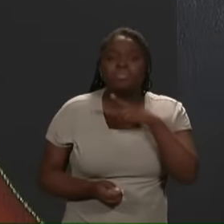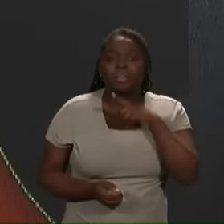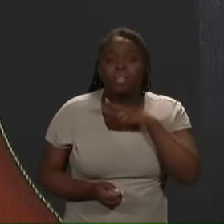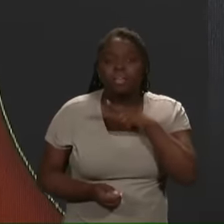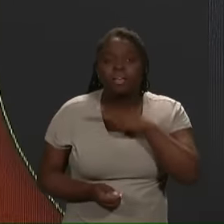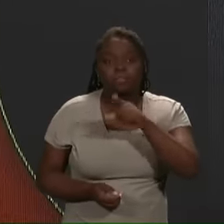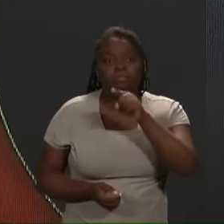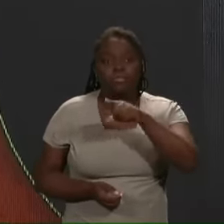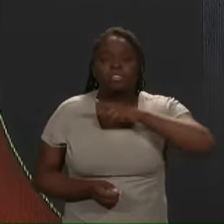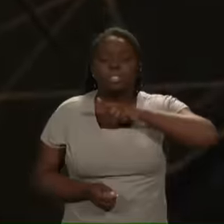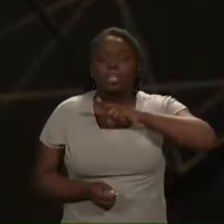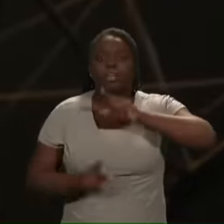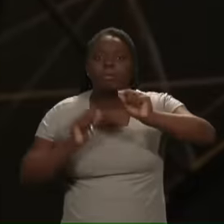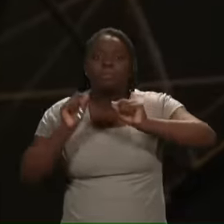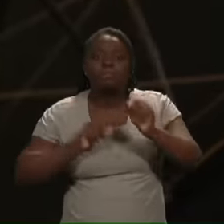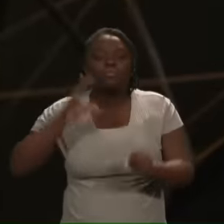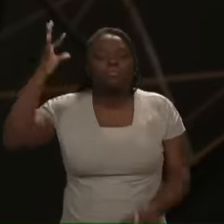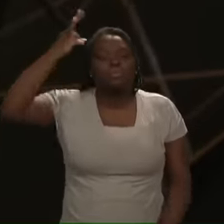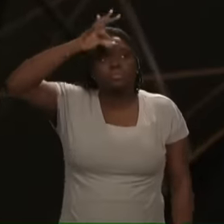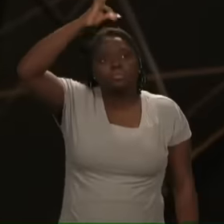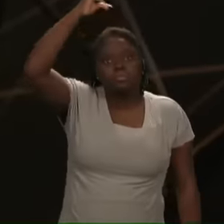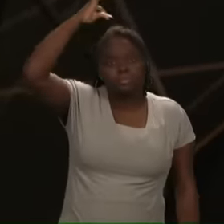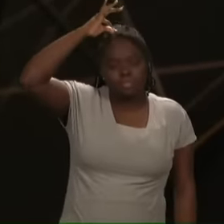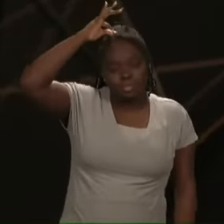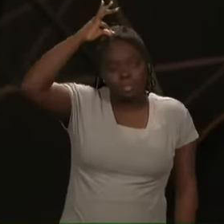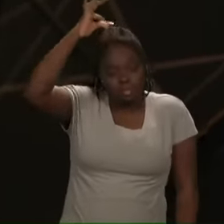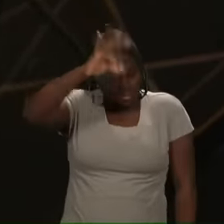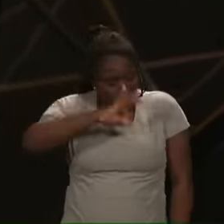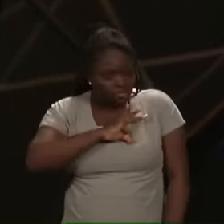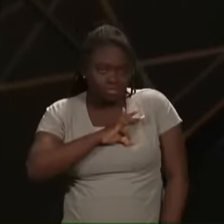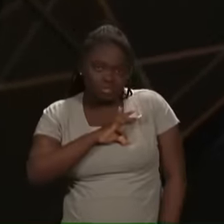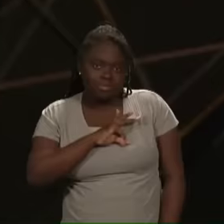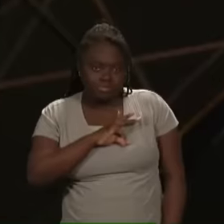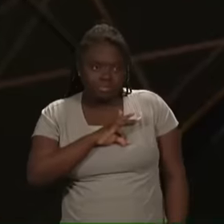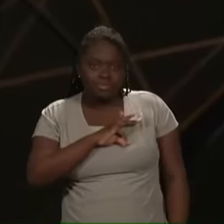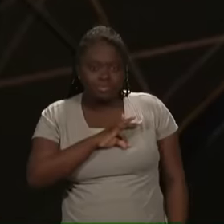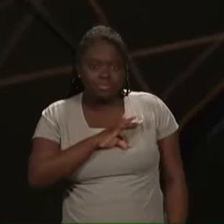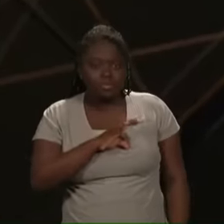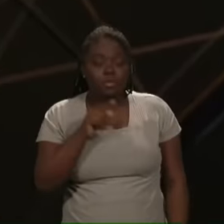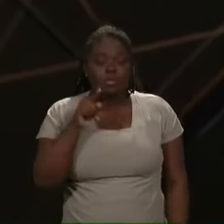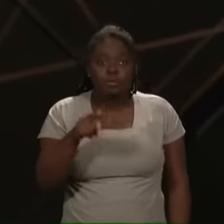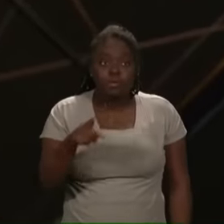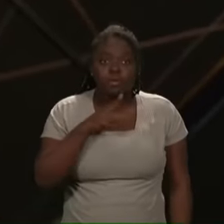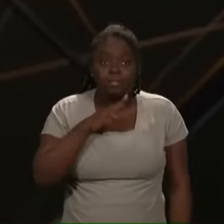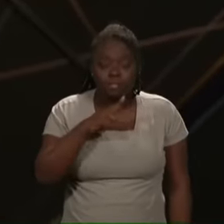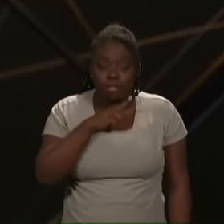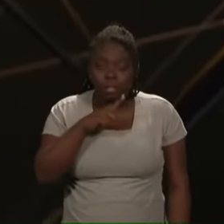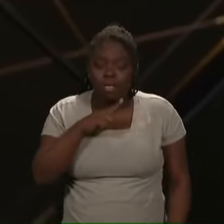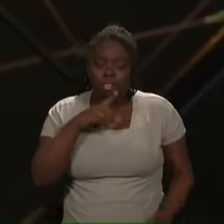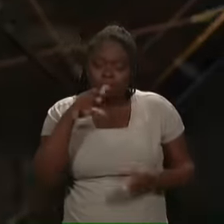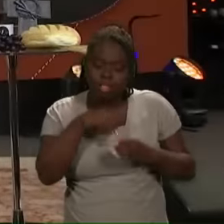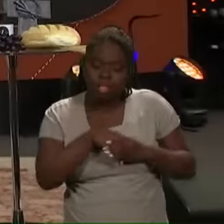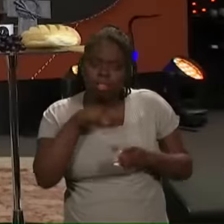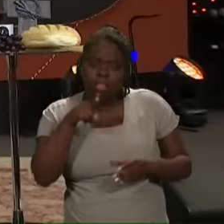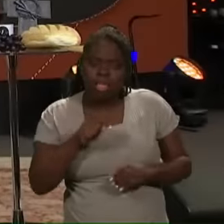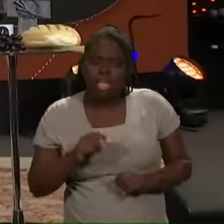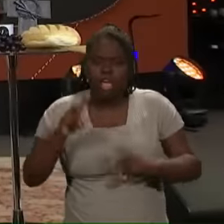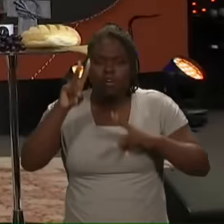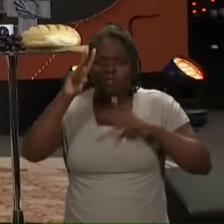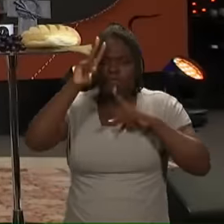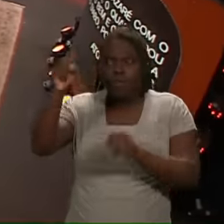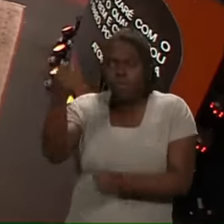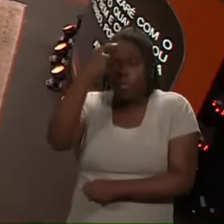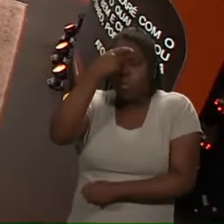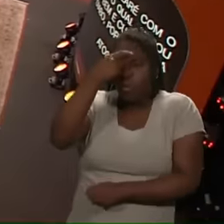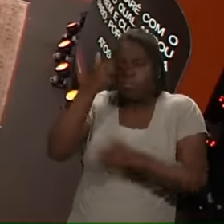em você o Espírito Santo. Você tem em você, não é a força do